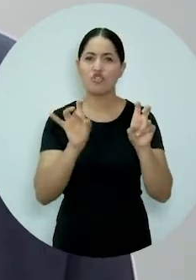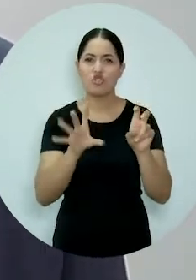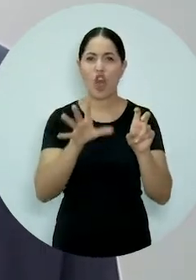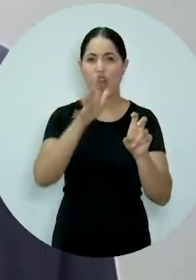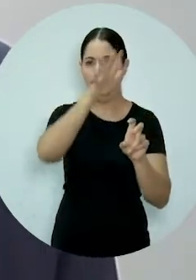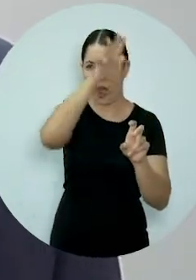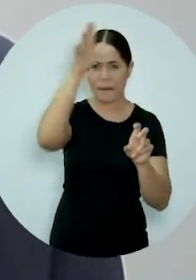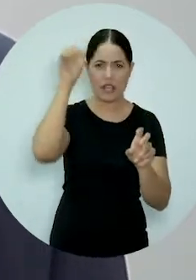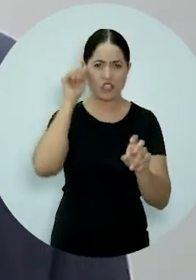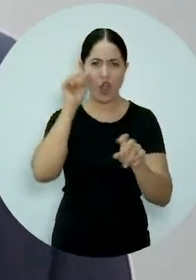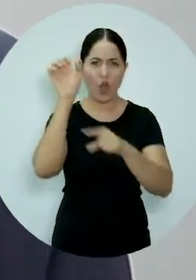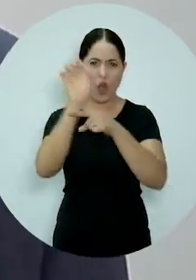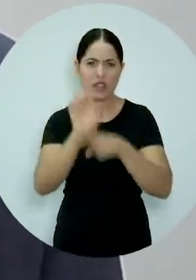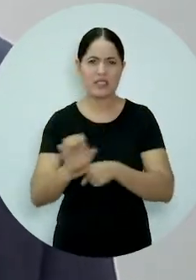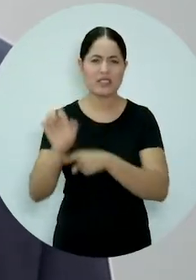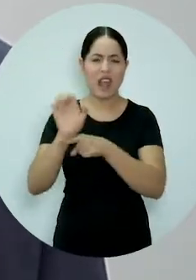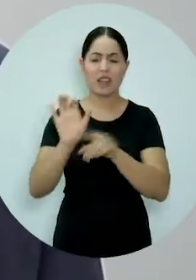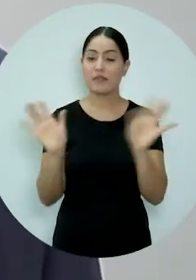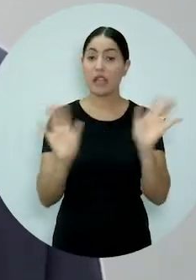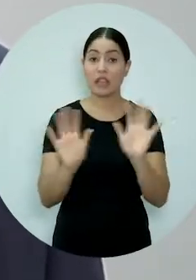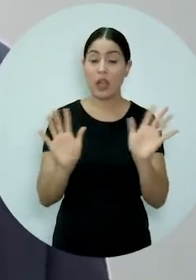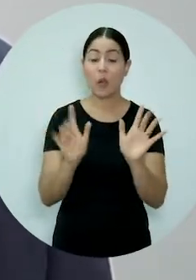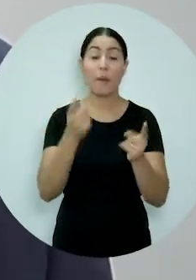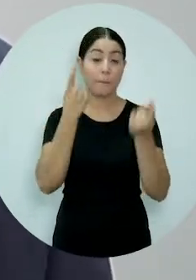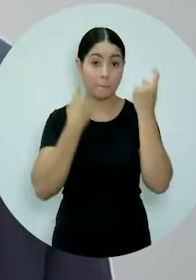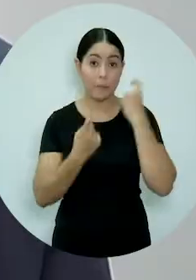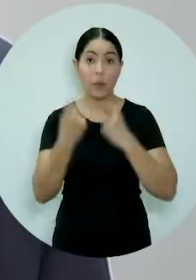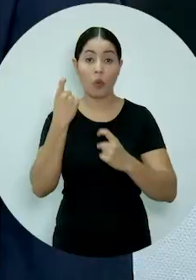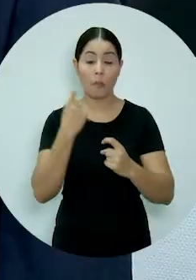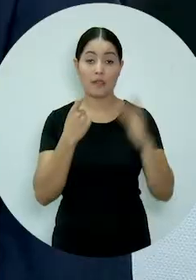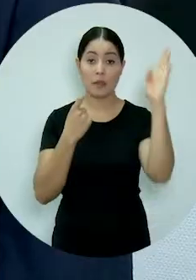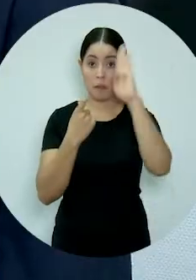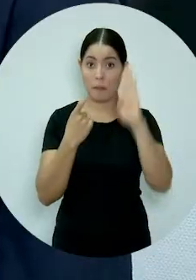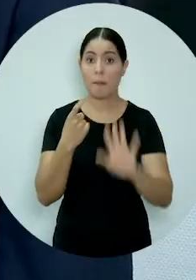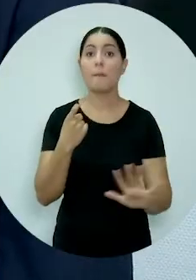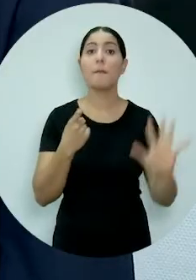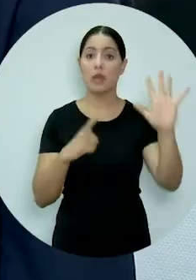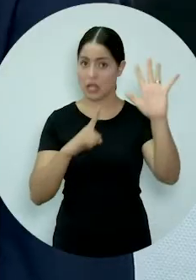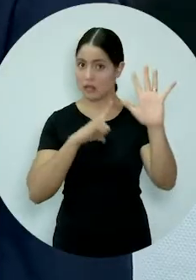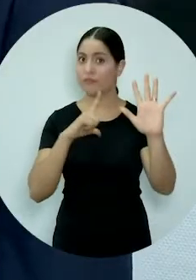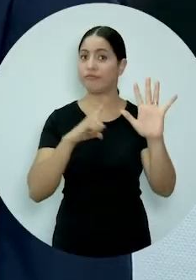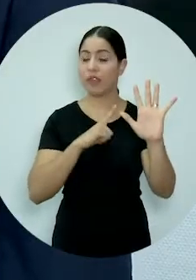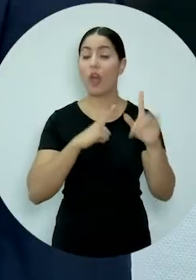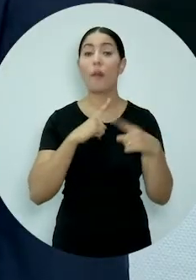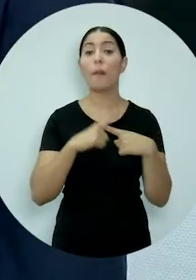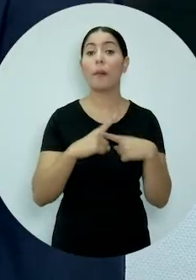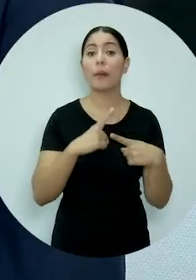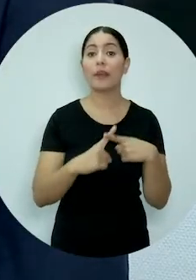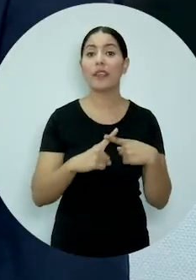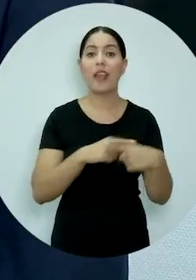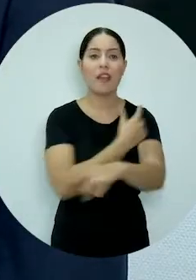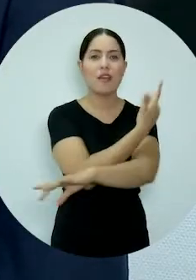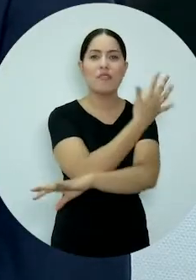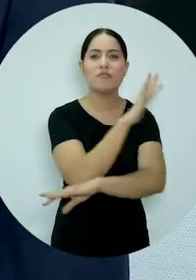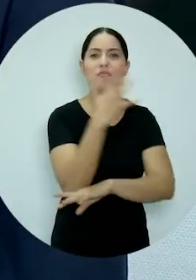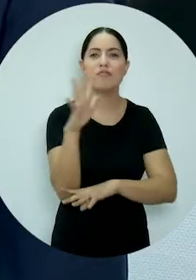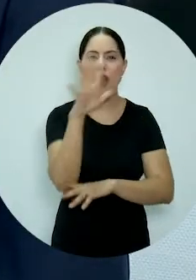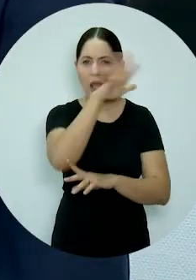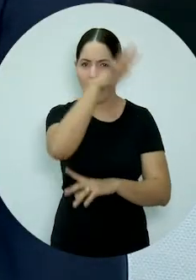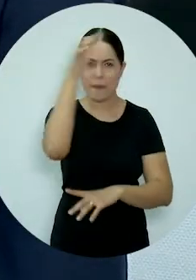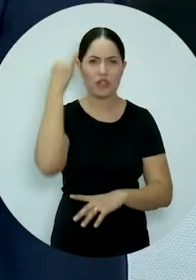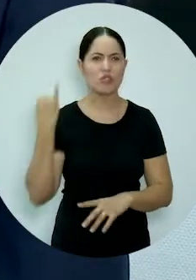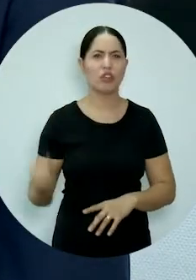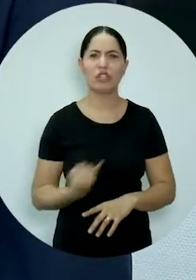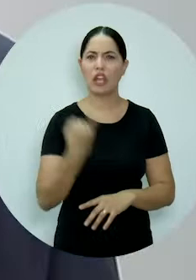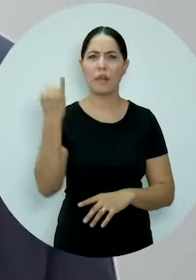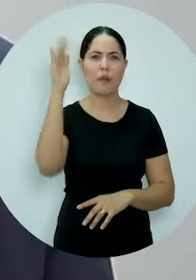da Amazônia, dos estados que integram a Amazônia, é uma preocupação para o Estado brasileiro, até porque é um ativo ambiental importante para o